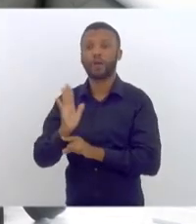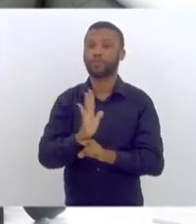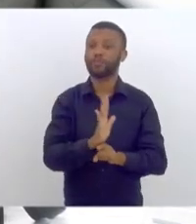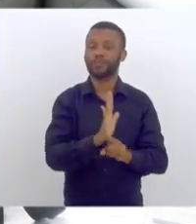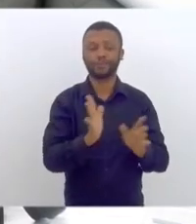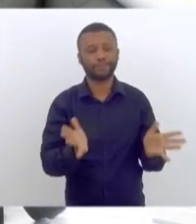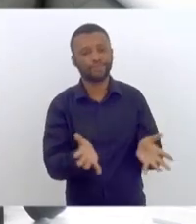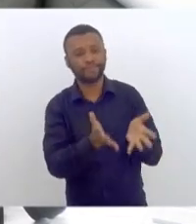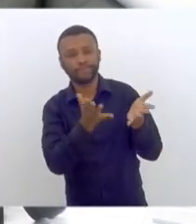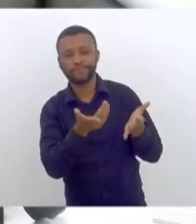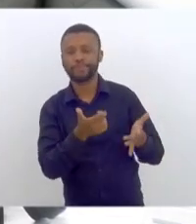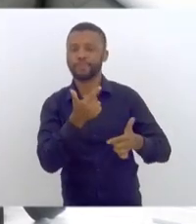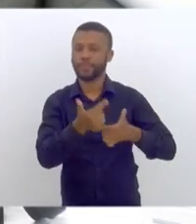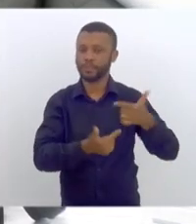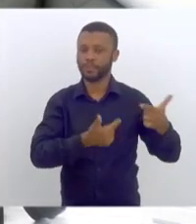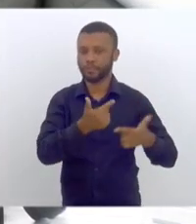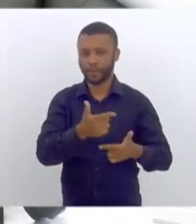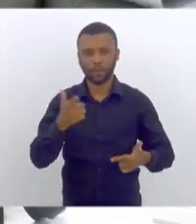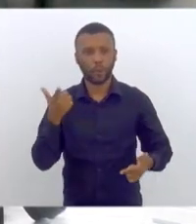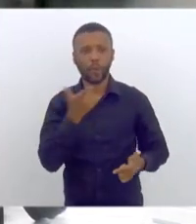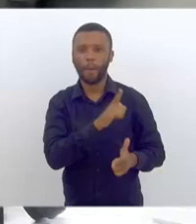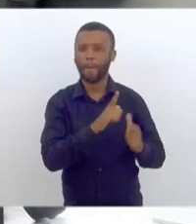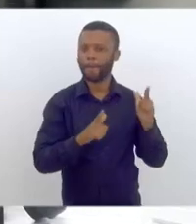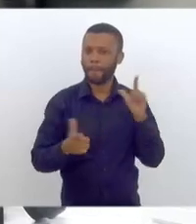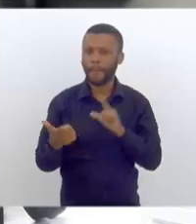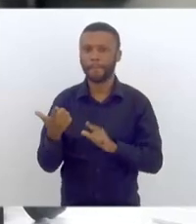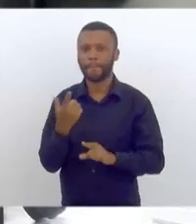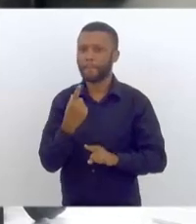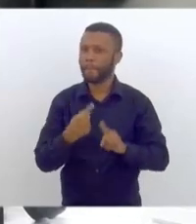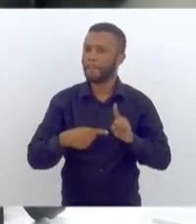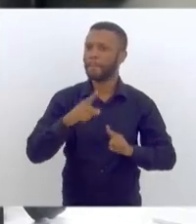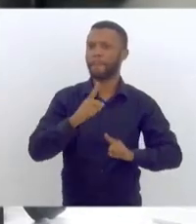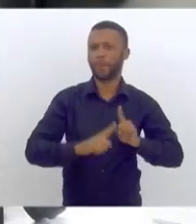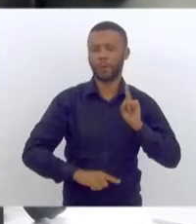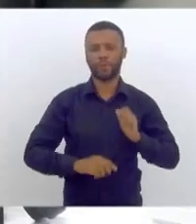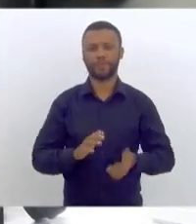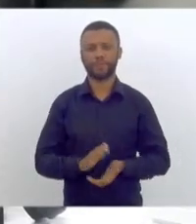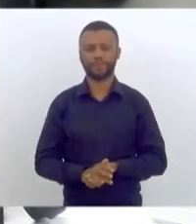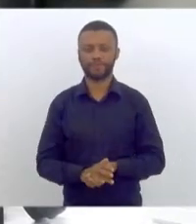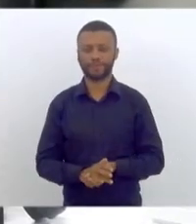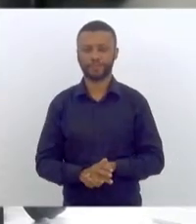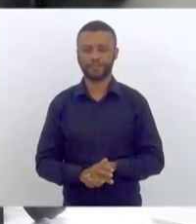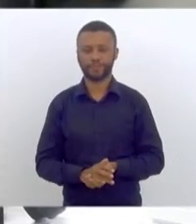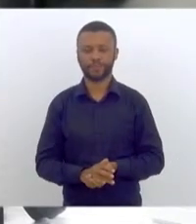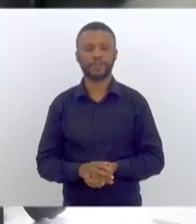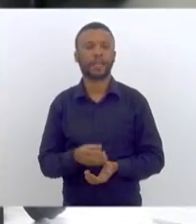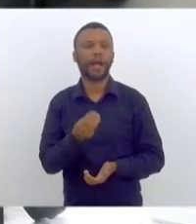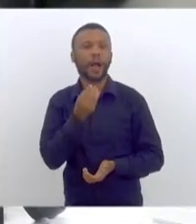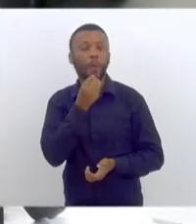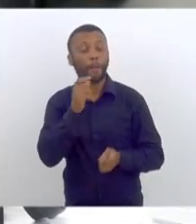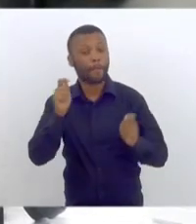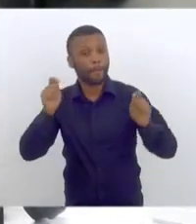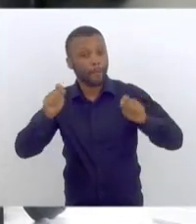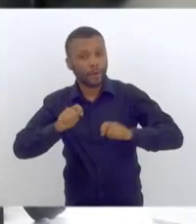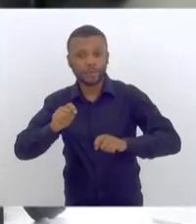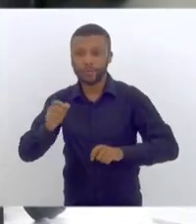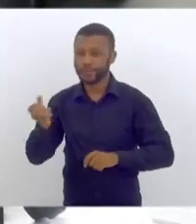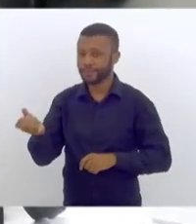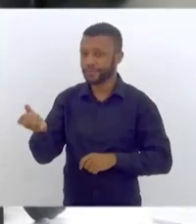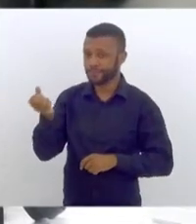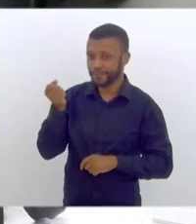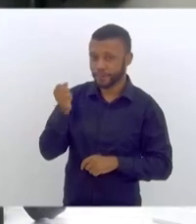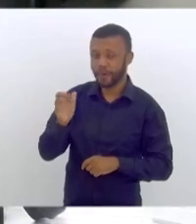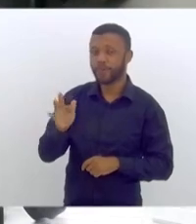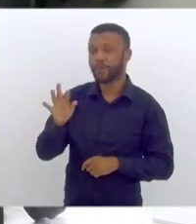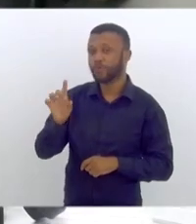Para que essas operações tenham sucesso a possibilidade de usar uma parte do fundo para isso copia